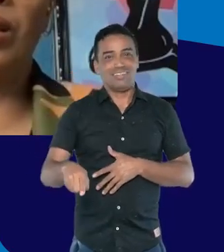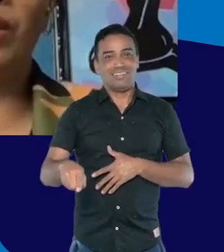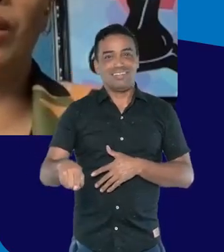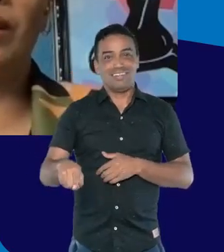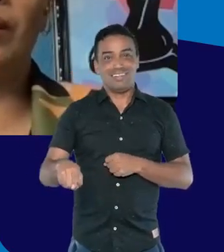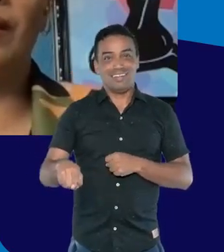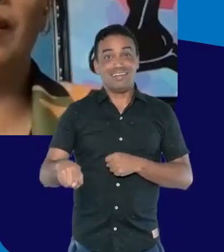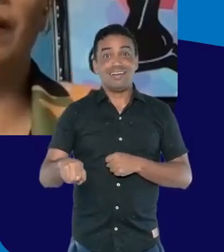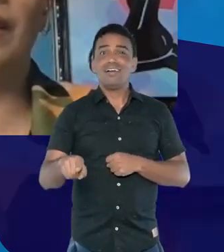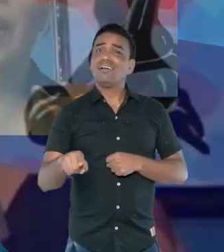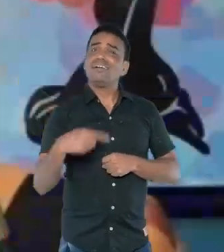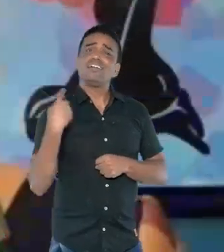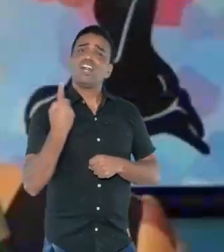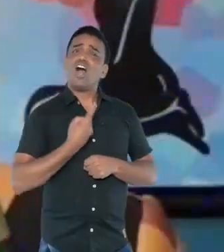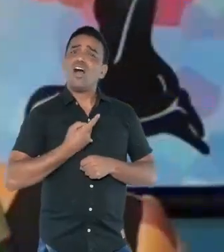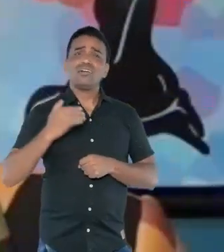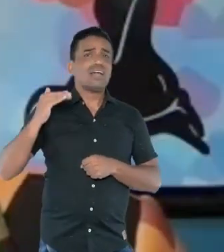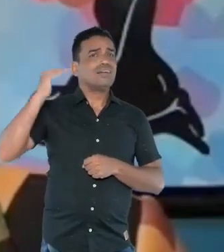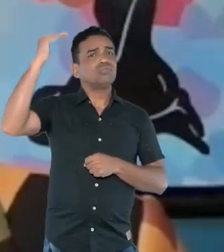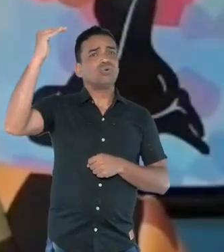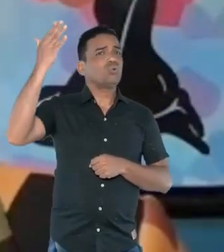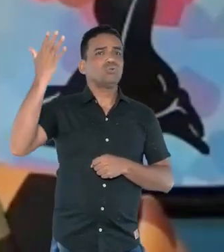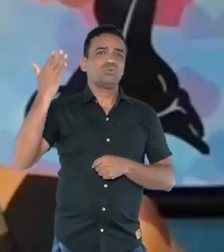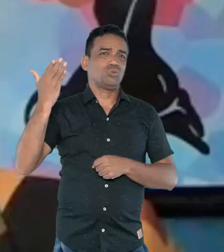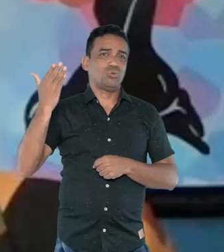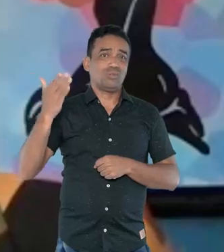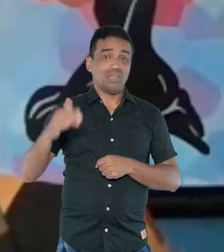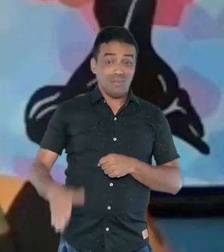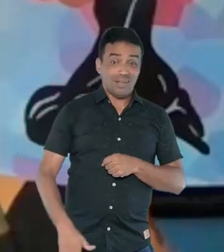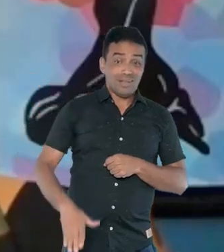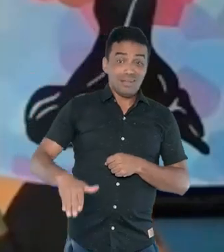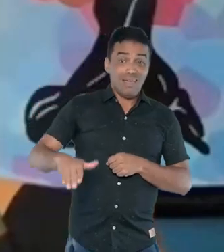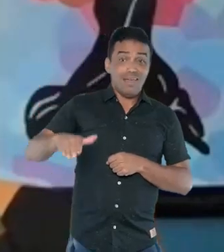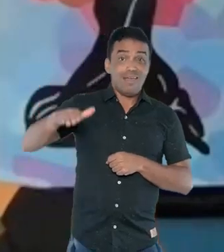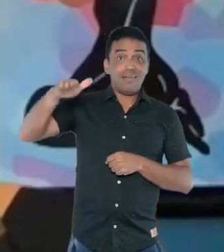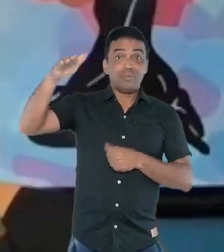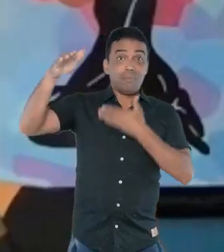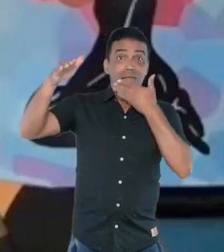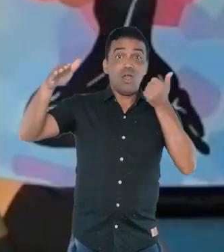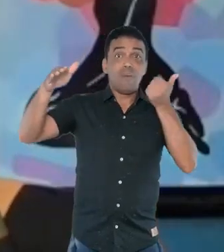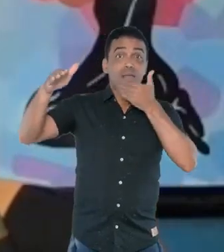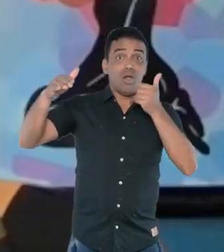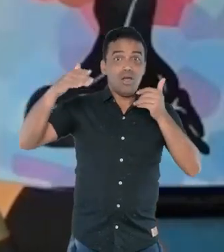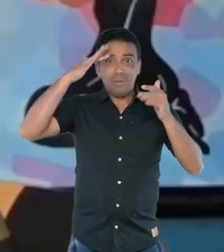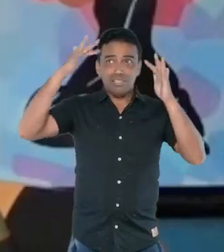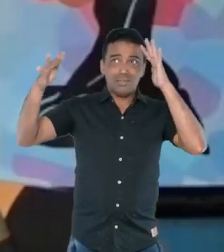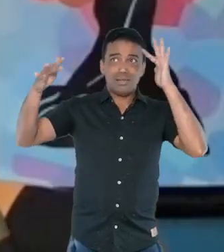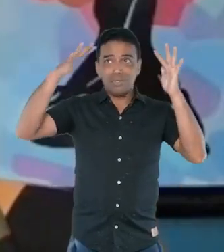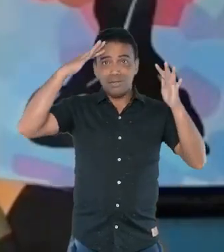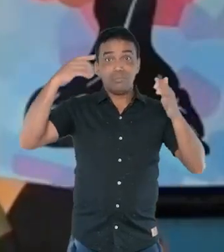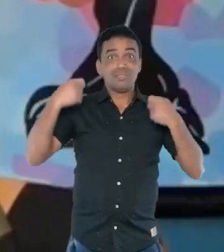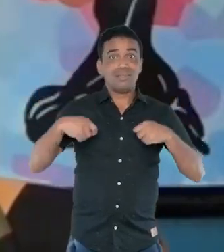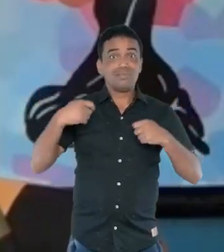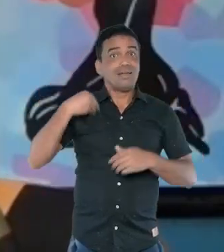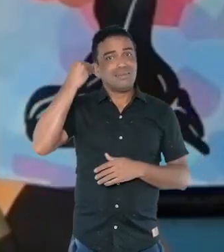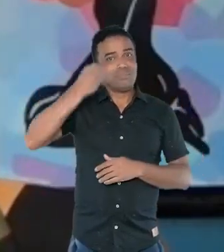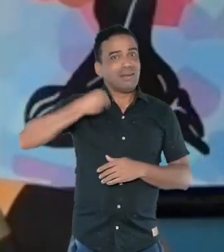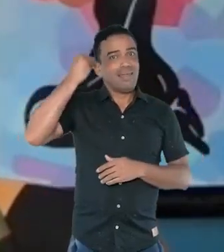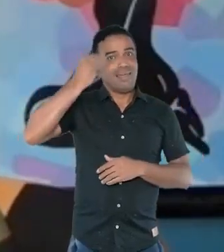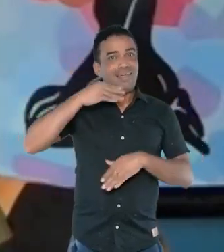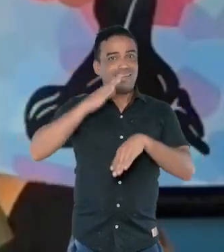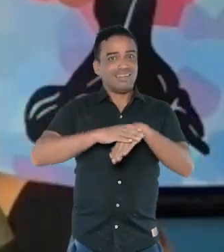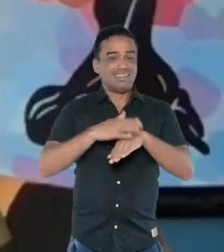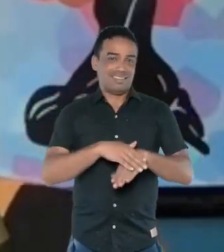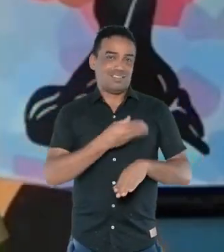E a nossa imaginação deveria ficar cada vez melhor ao longo do tempo, porque a imaginação também requer repertório. Então,